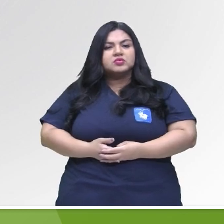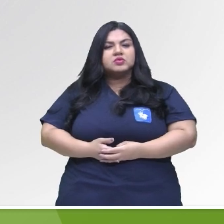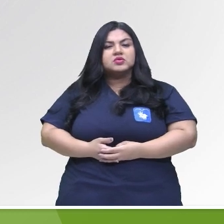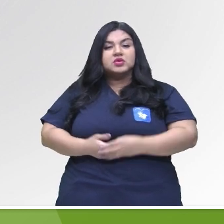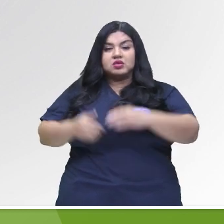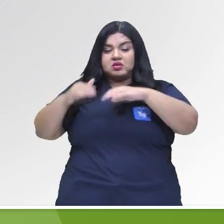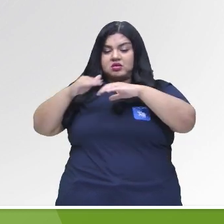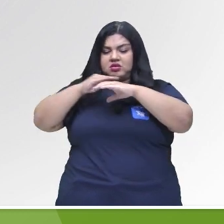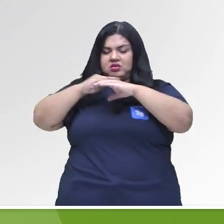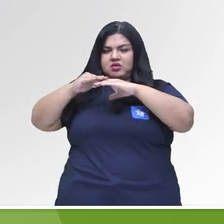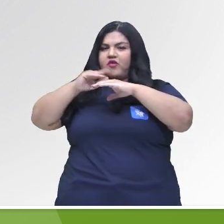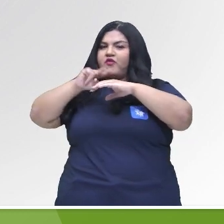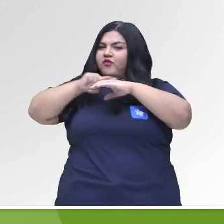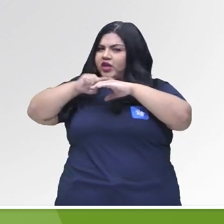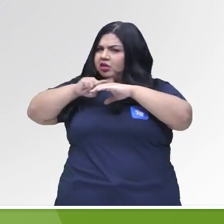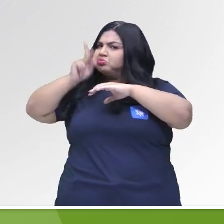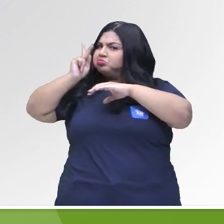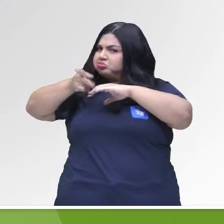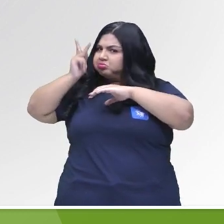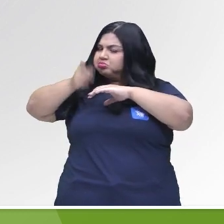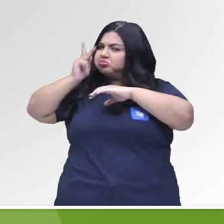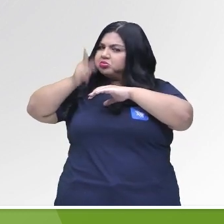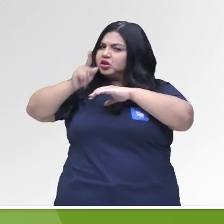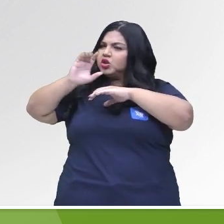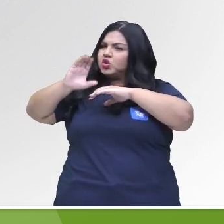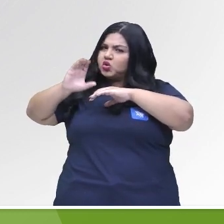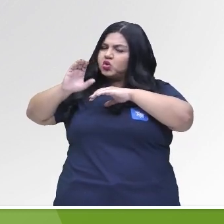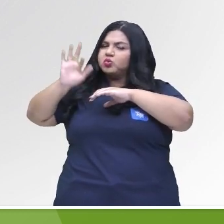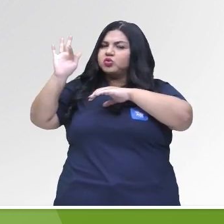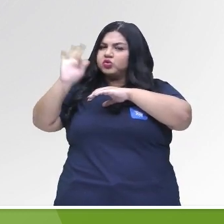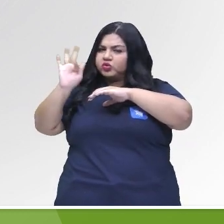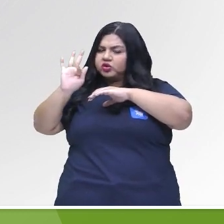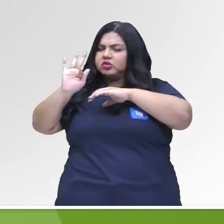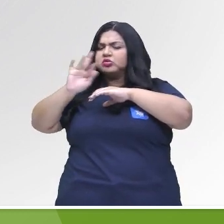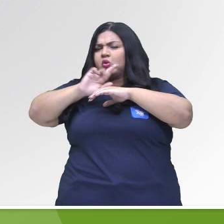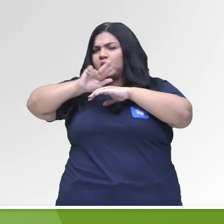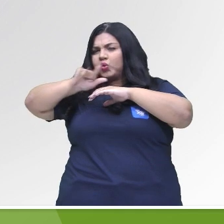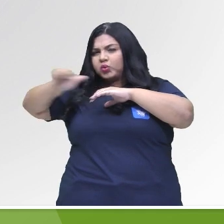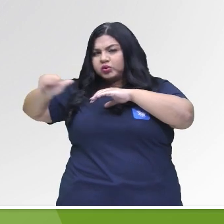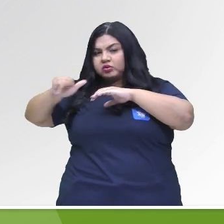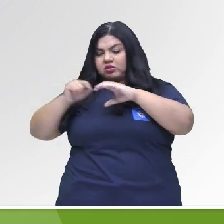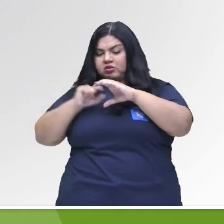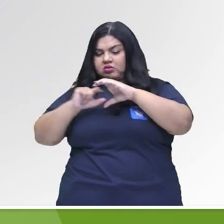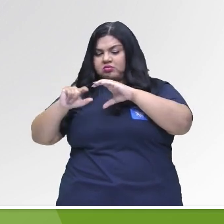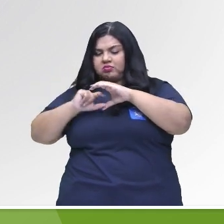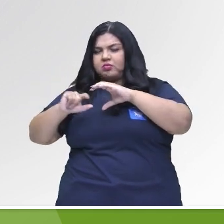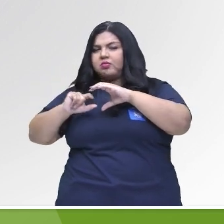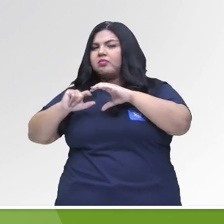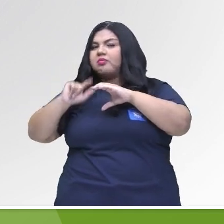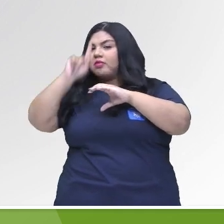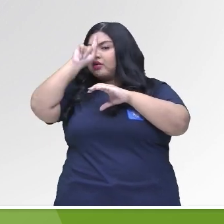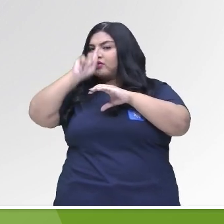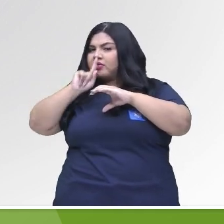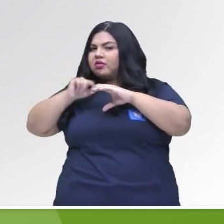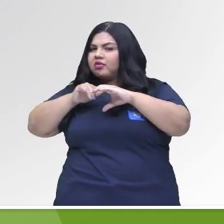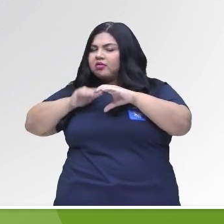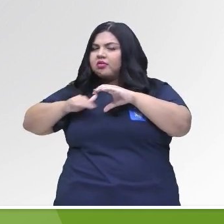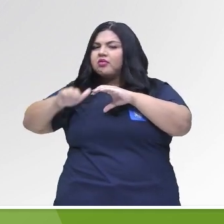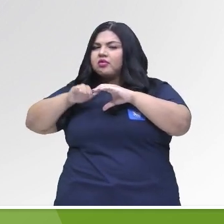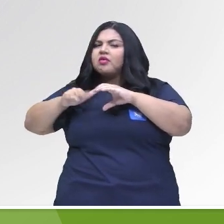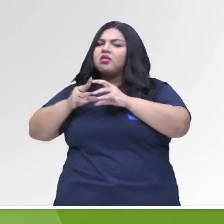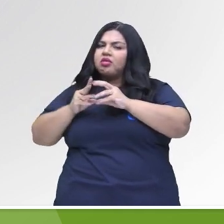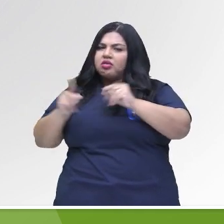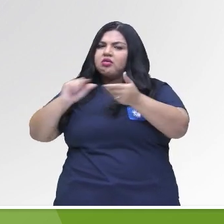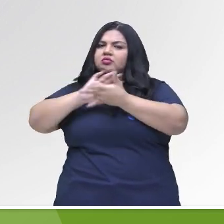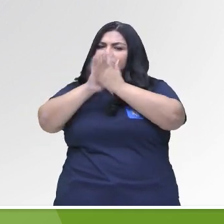aço, é de aço mesmo, que é carbono, ferro e outros metais, tá? Ali não, ali naquela região é o